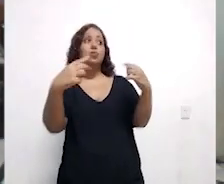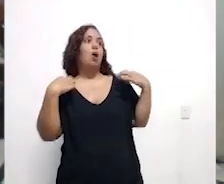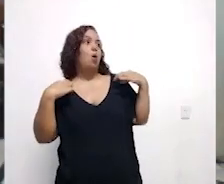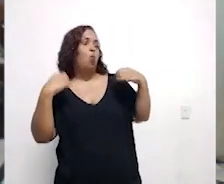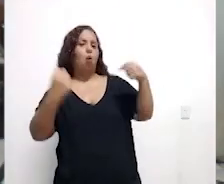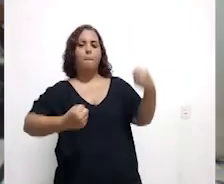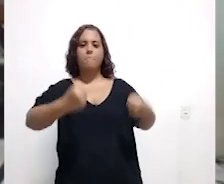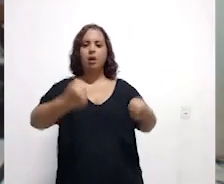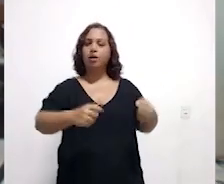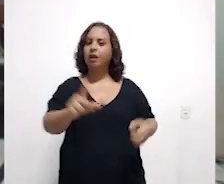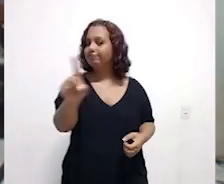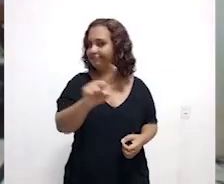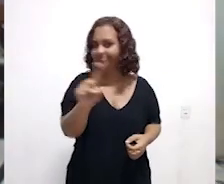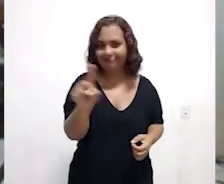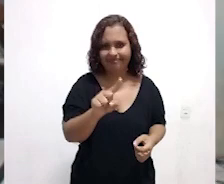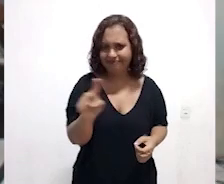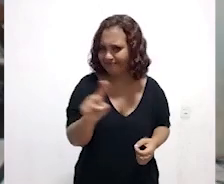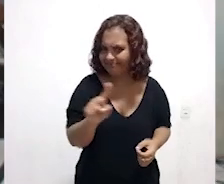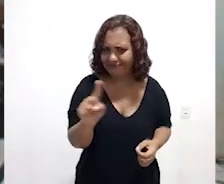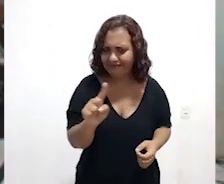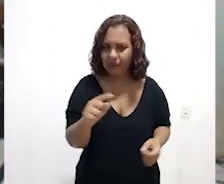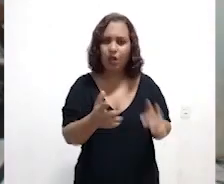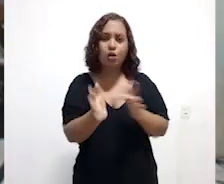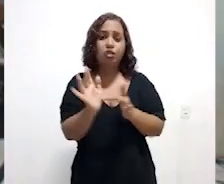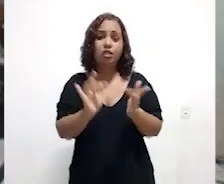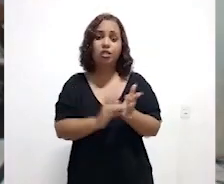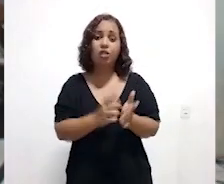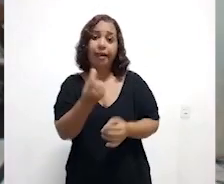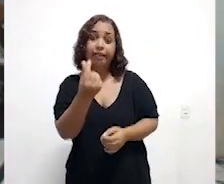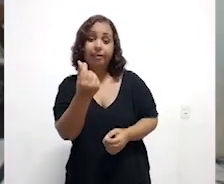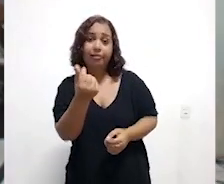Jesus, ele não se impressiona com a sua conta bancária.